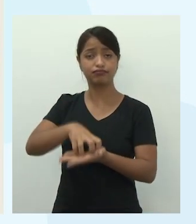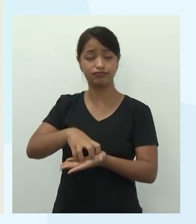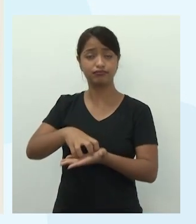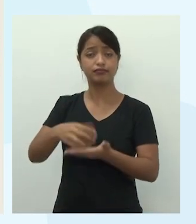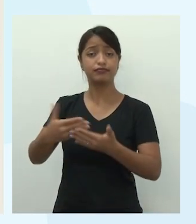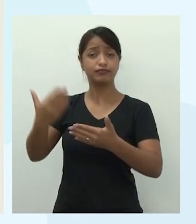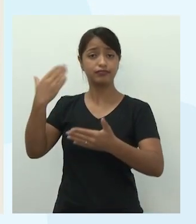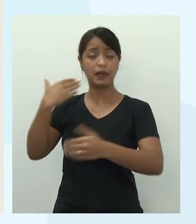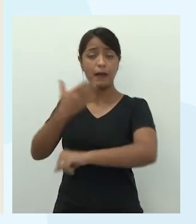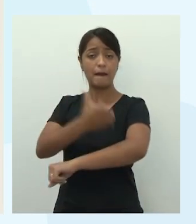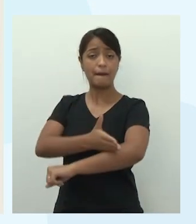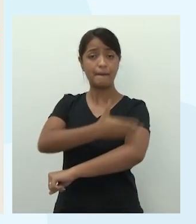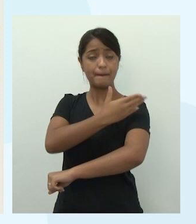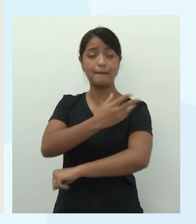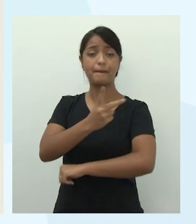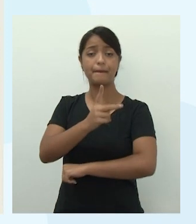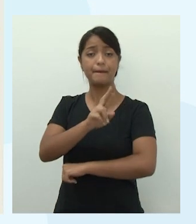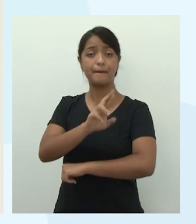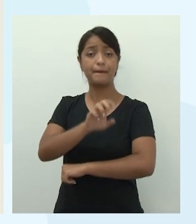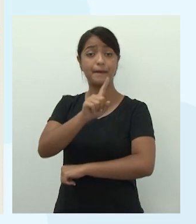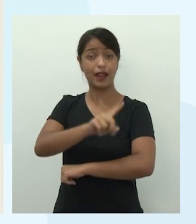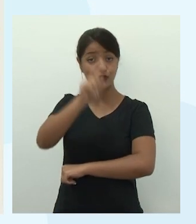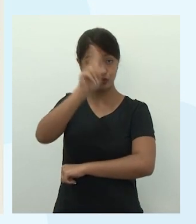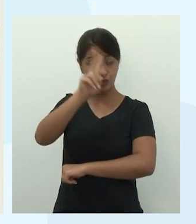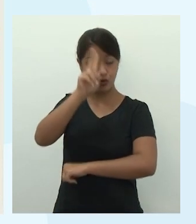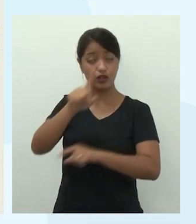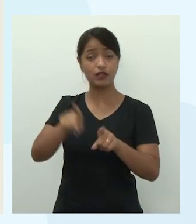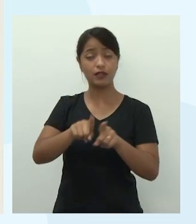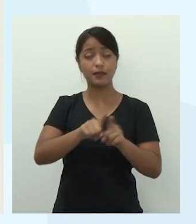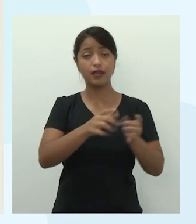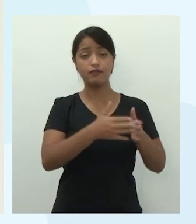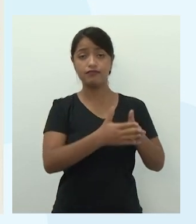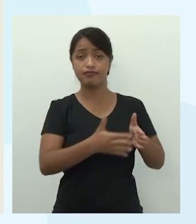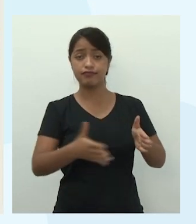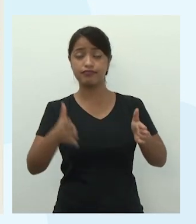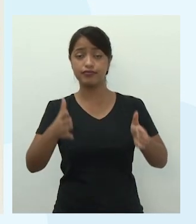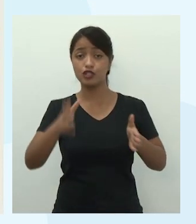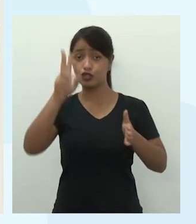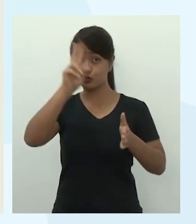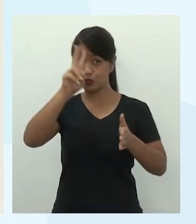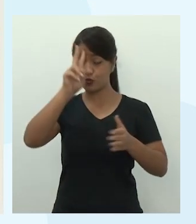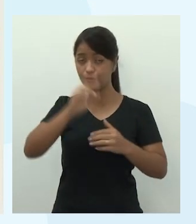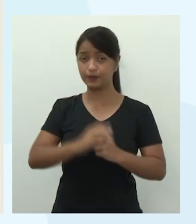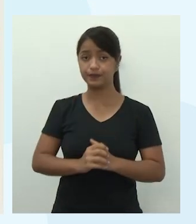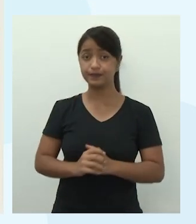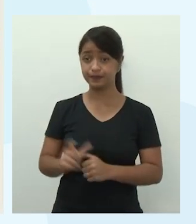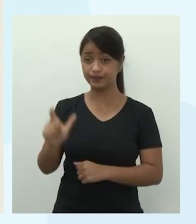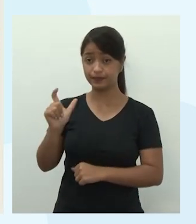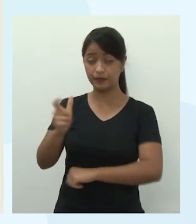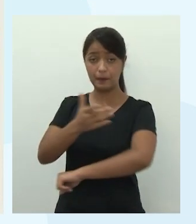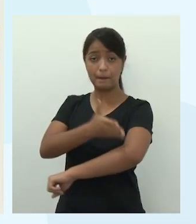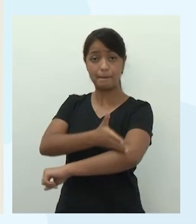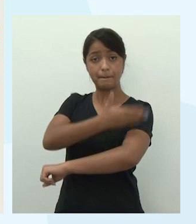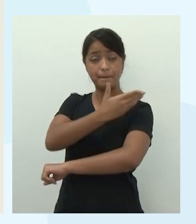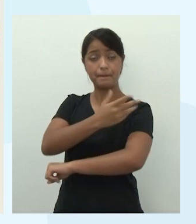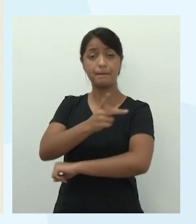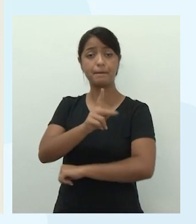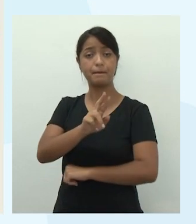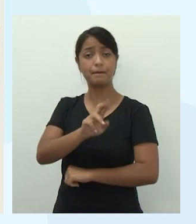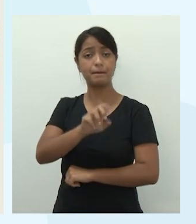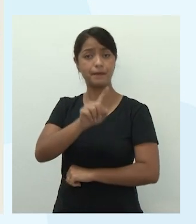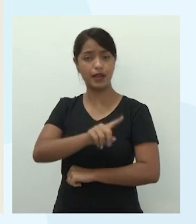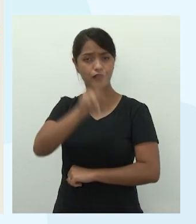e história. A gente discutiu se esse termo pré-história, ele é válido, né? Se é possível fazer